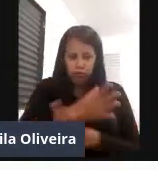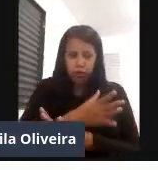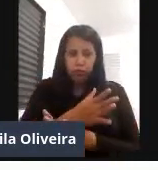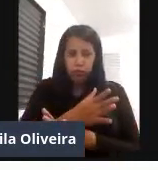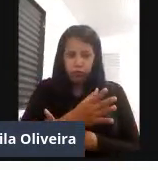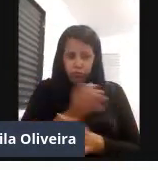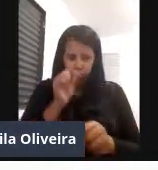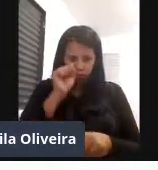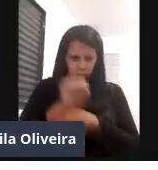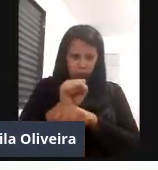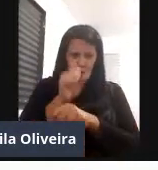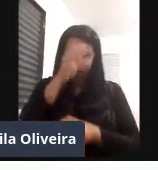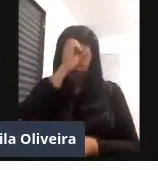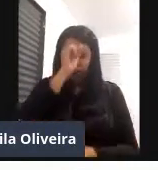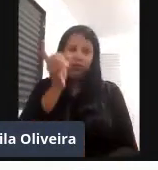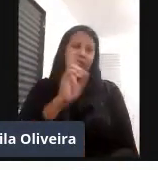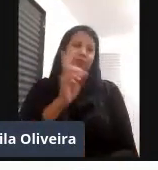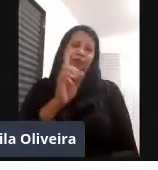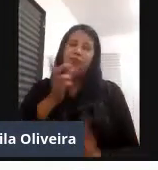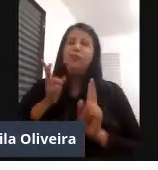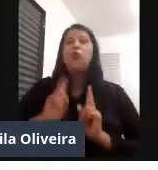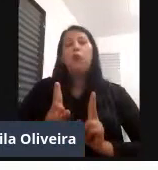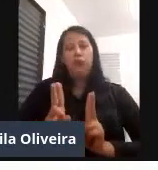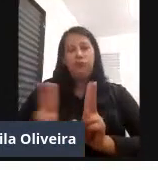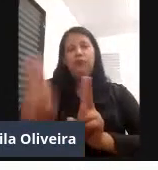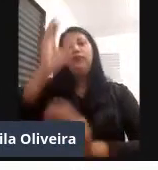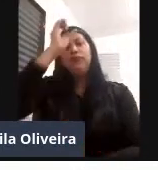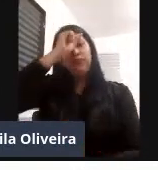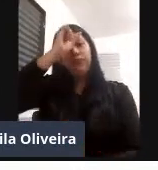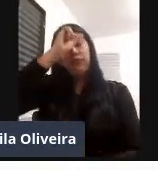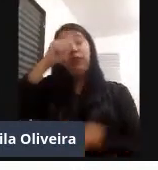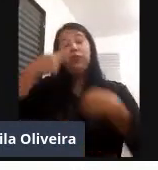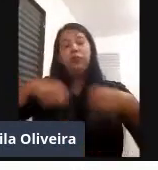é interessante que a gente tenha conhecimento